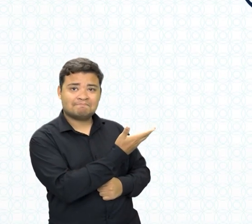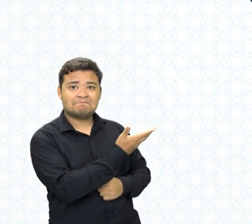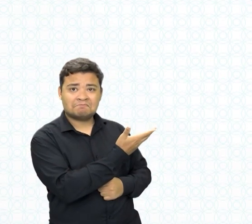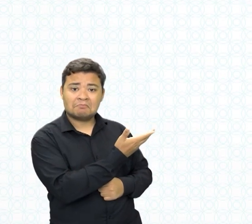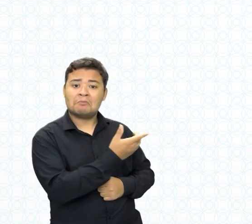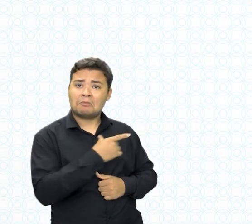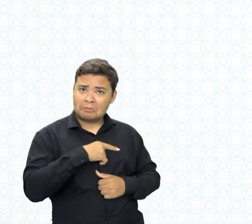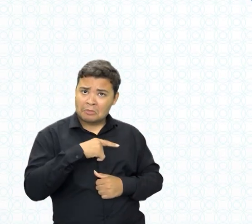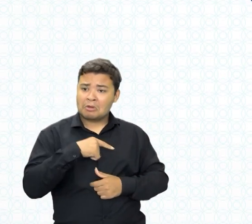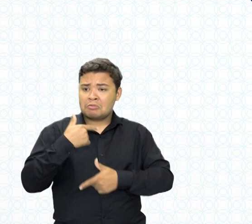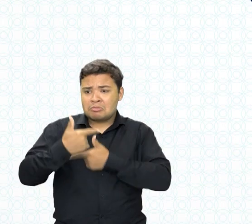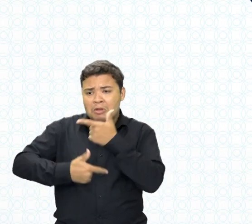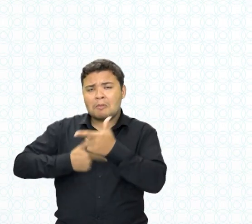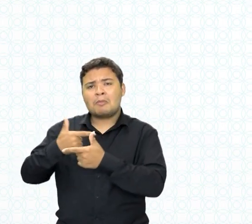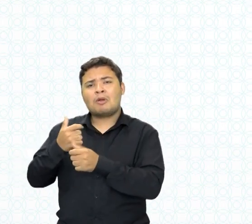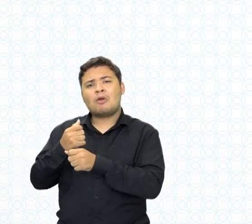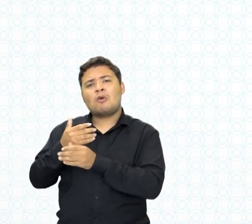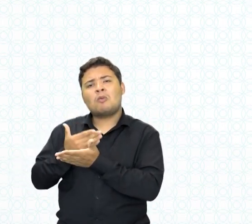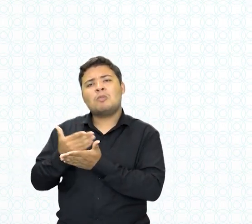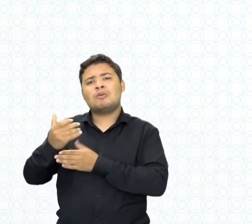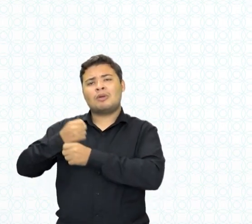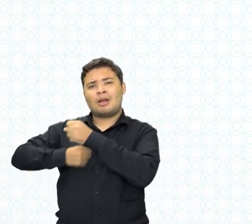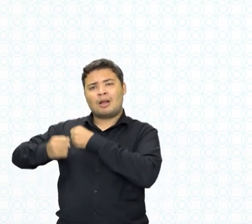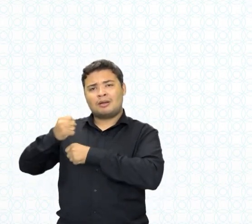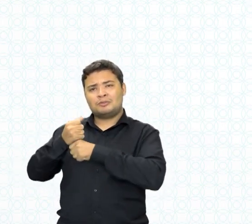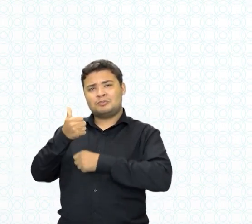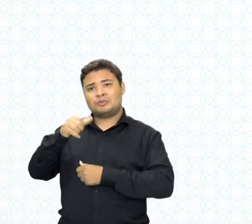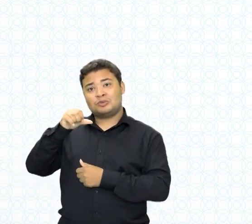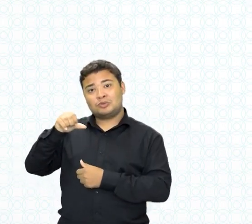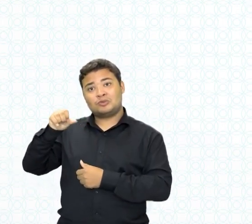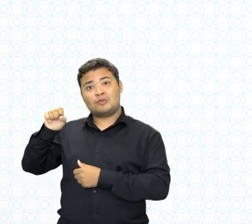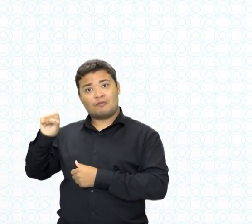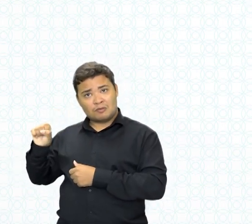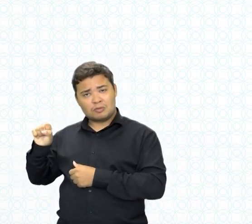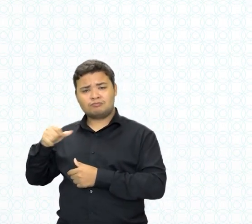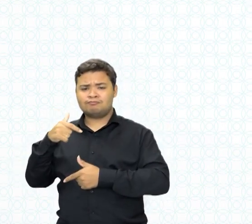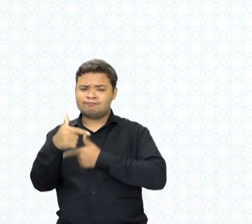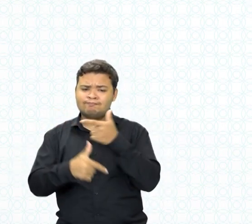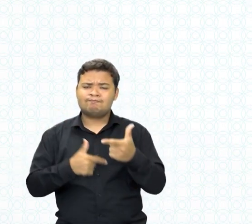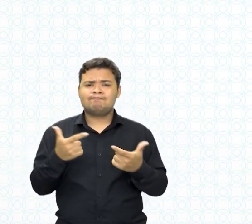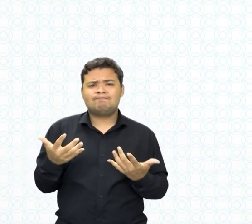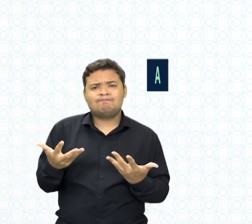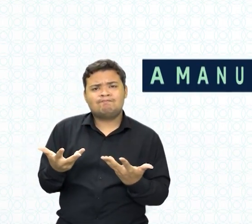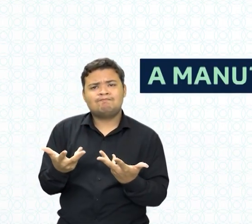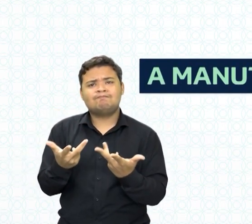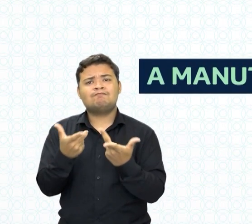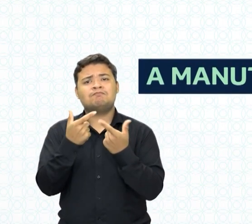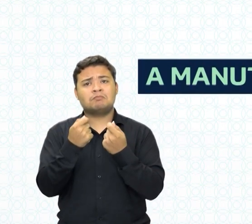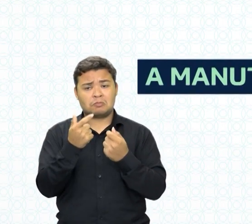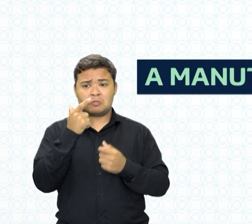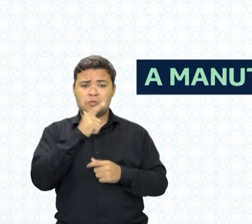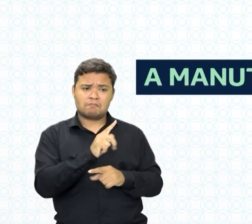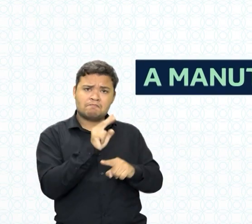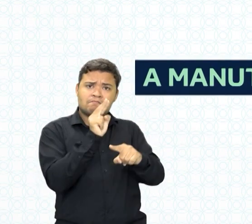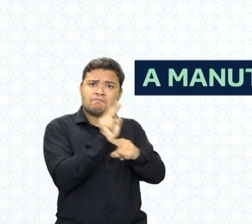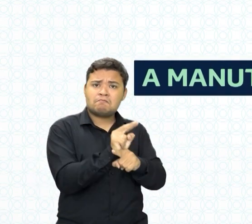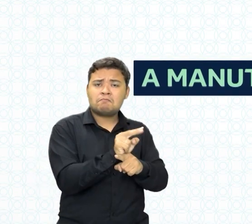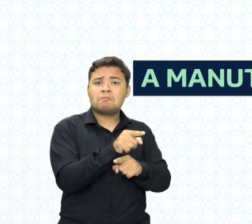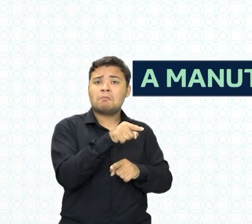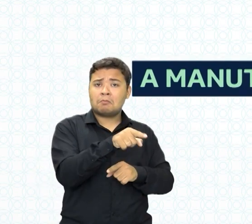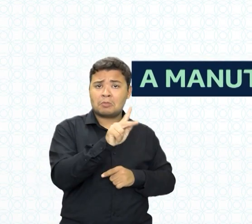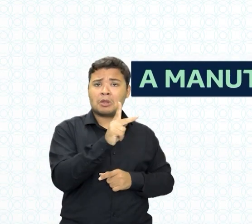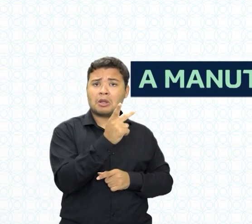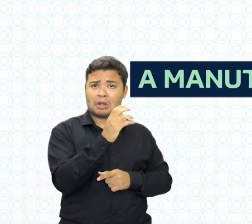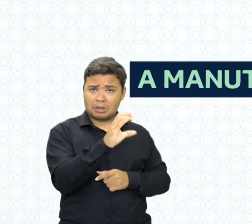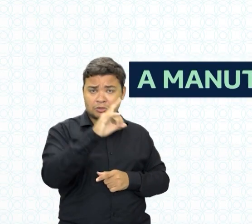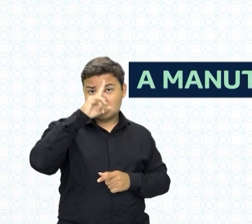Uma história construída por mãos que cuidam e ensinam só poderia resultar em atenção e conhecimento para toda a população.